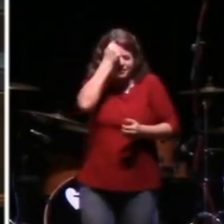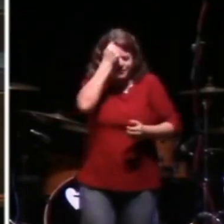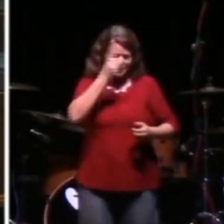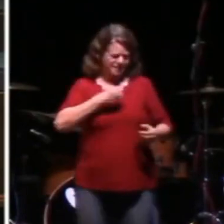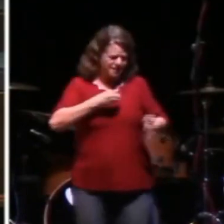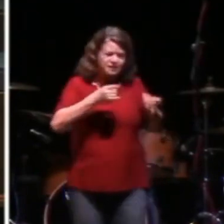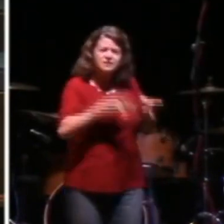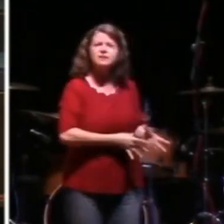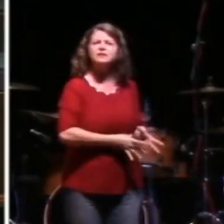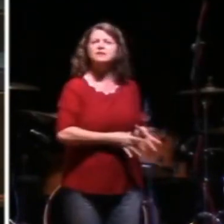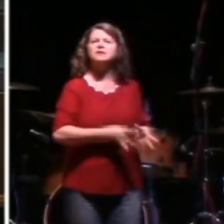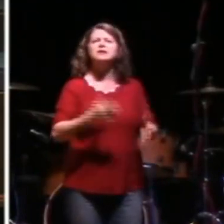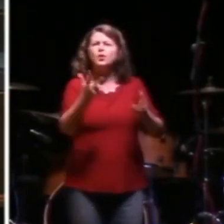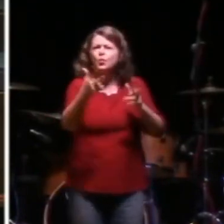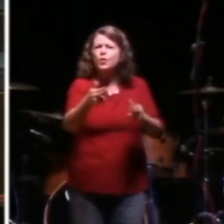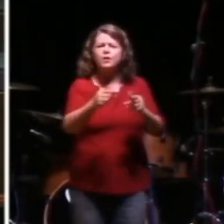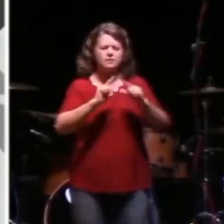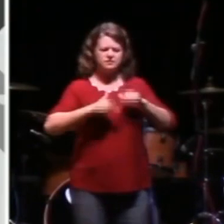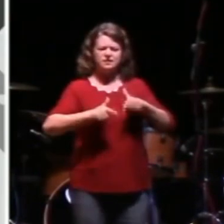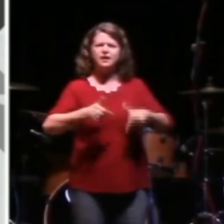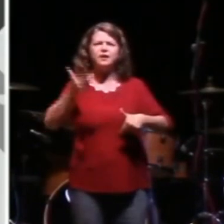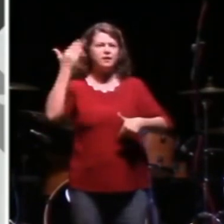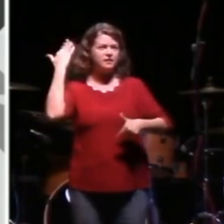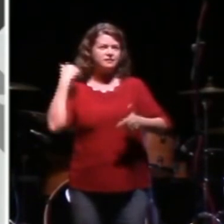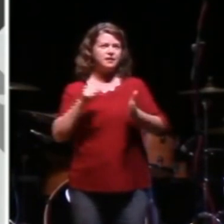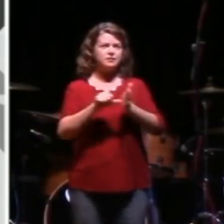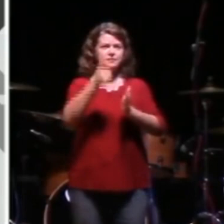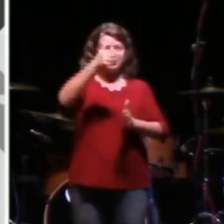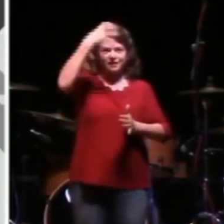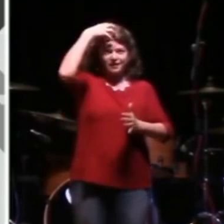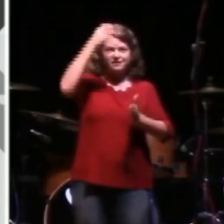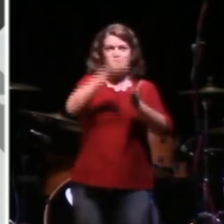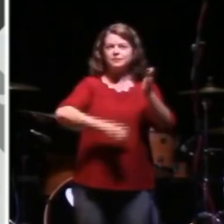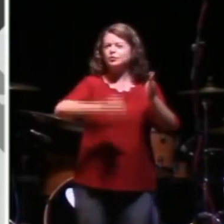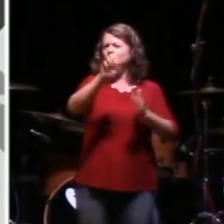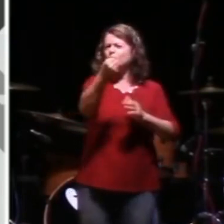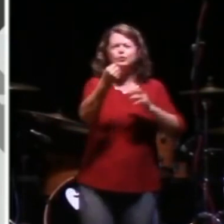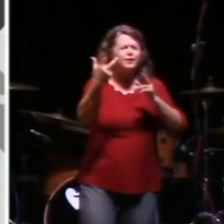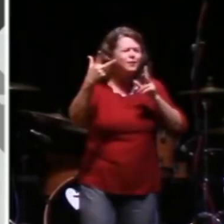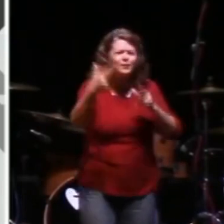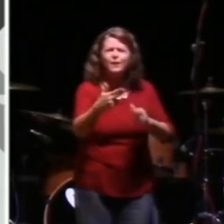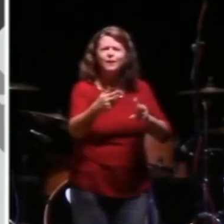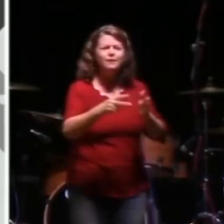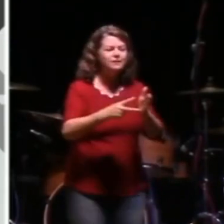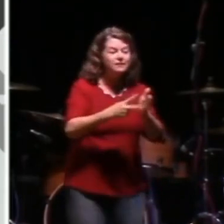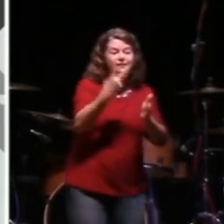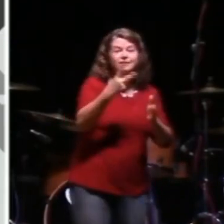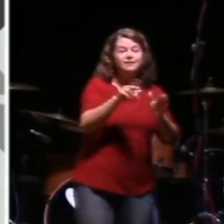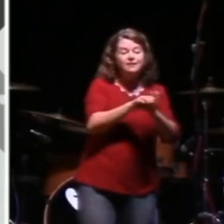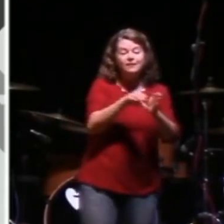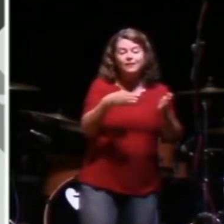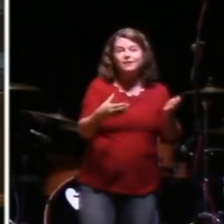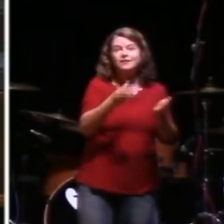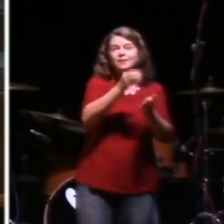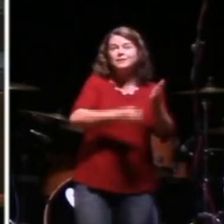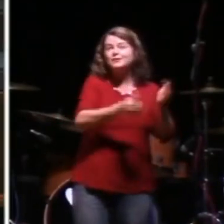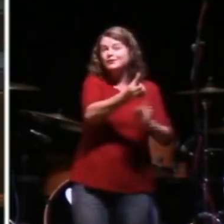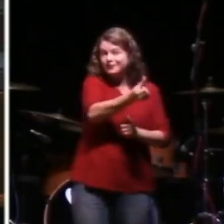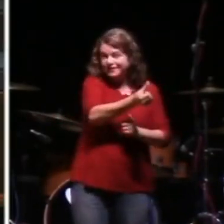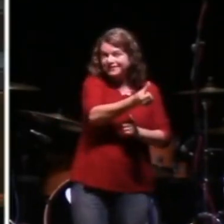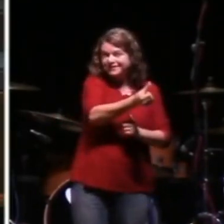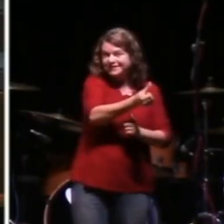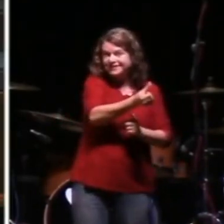foi derrotado por um inimigo por ter pecado contra ti primeiro reis capítulo 8 é igualzinho segunda crônicas capítulo 6